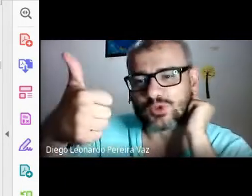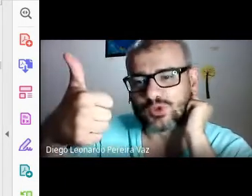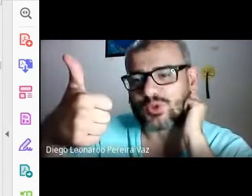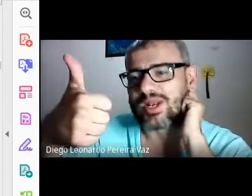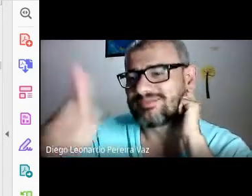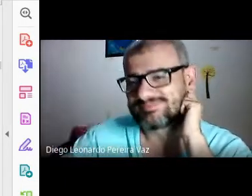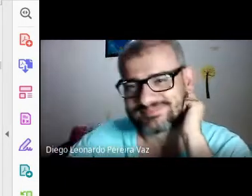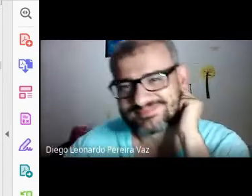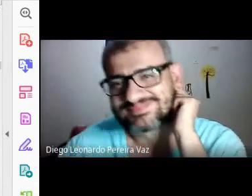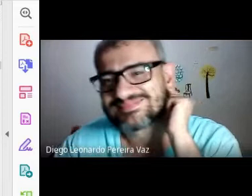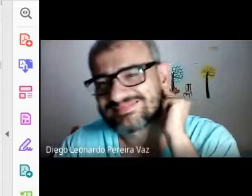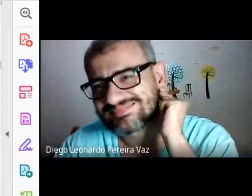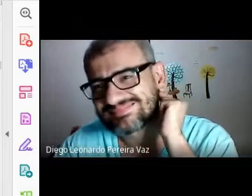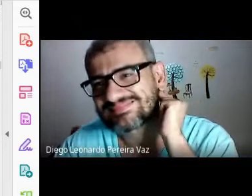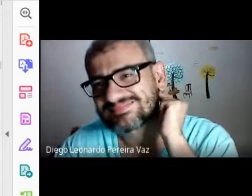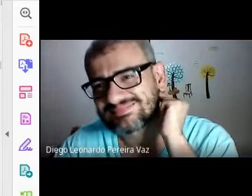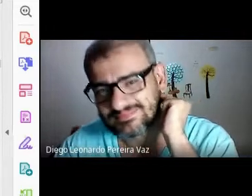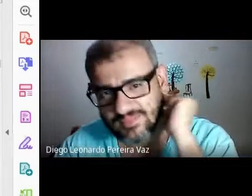Isso, cultura.